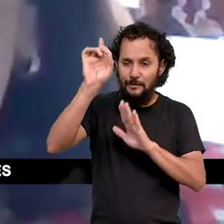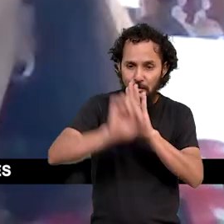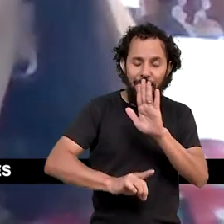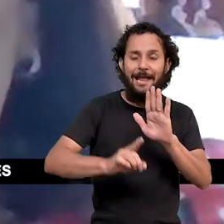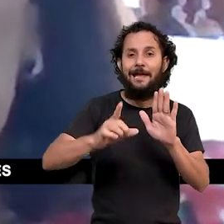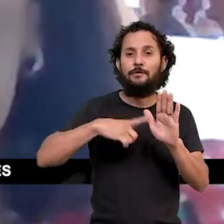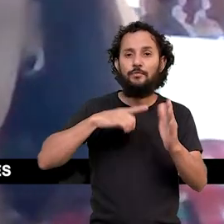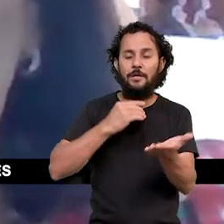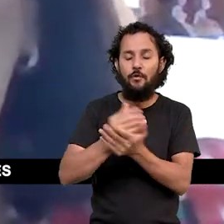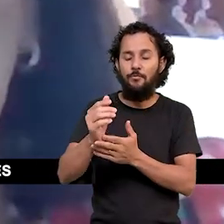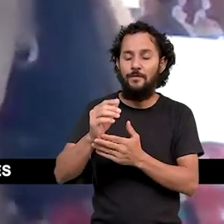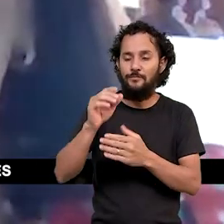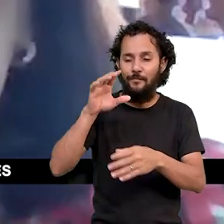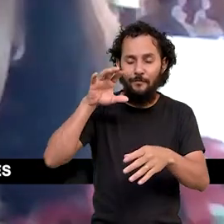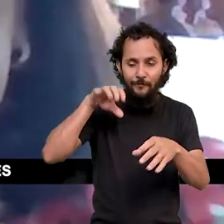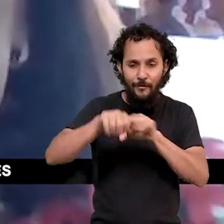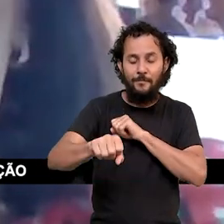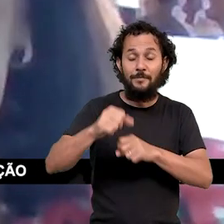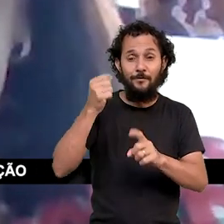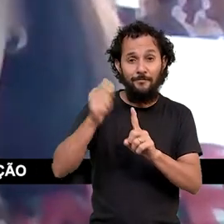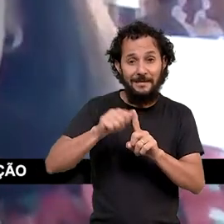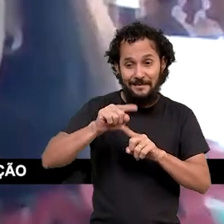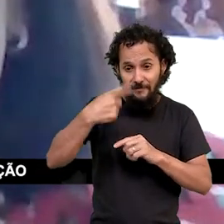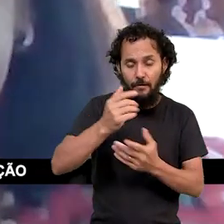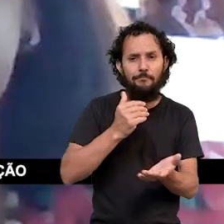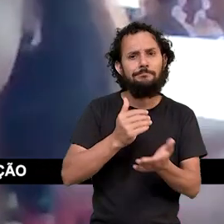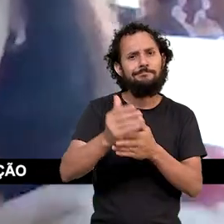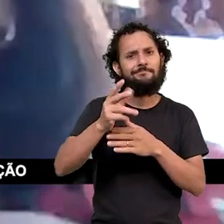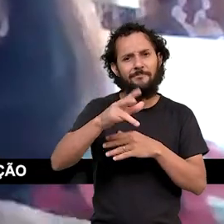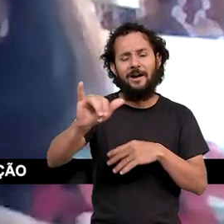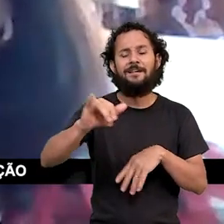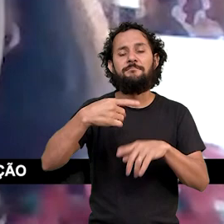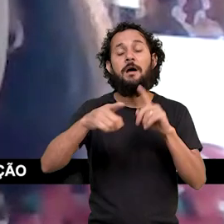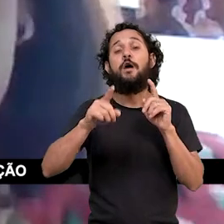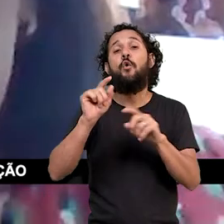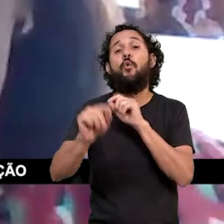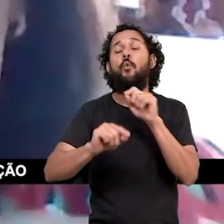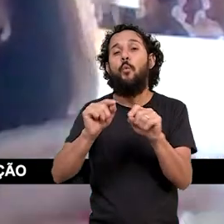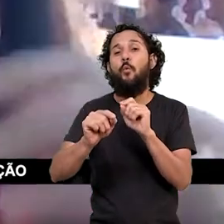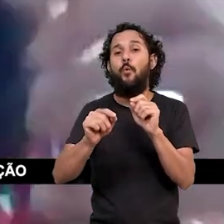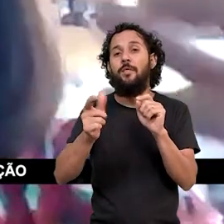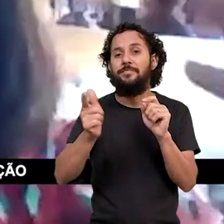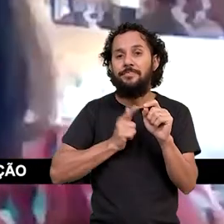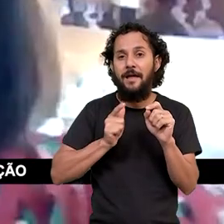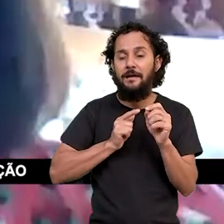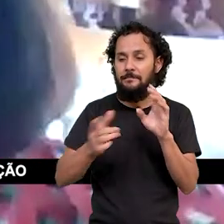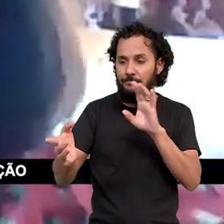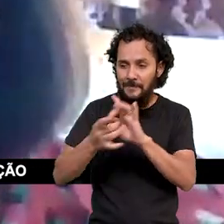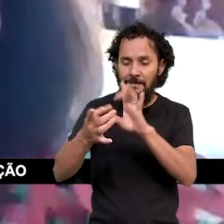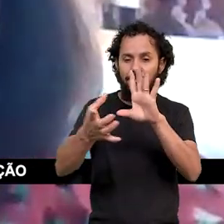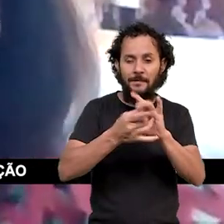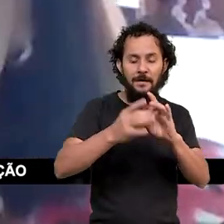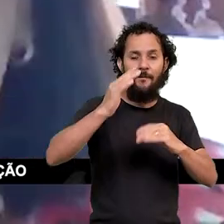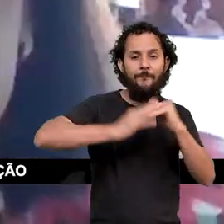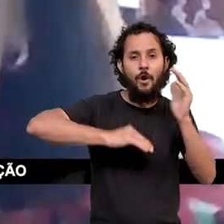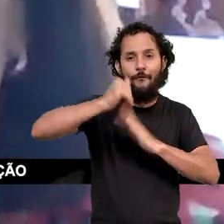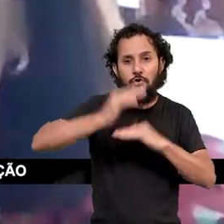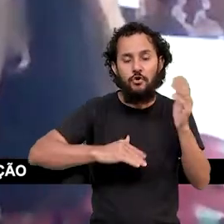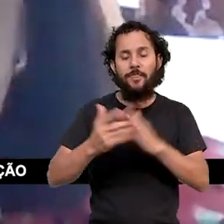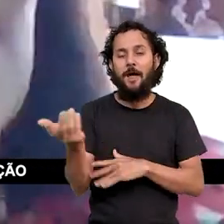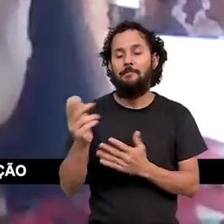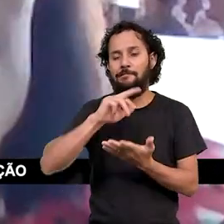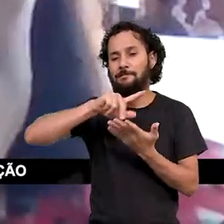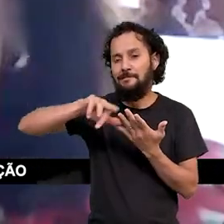processo formativo aí a partir do mês que vem, exatamente para a gente fazer essa rede de proteção, porque